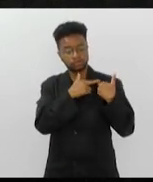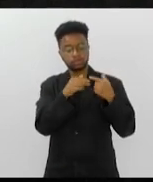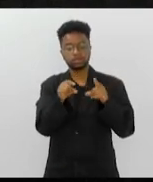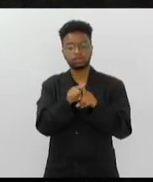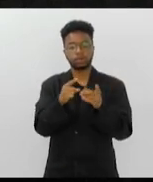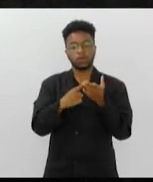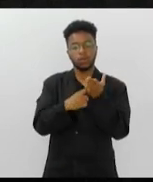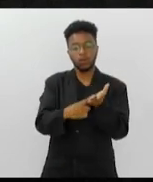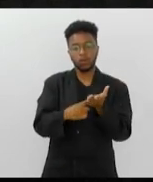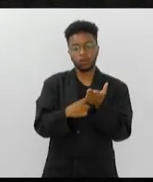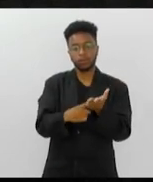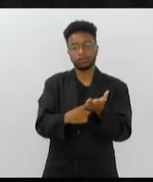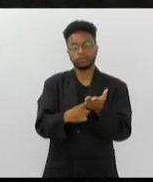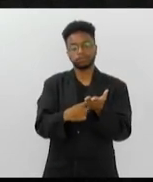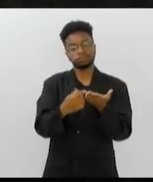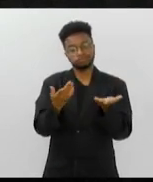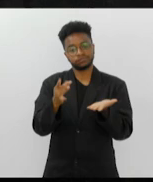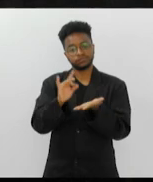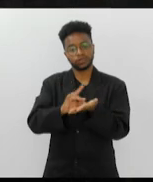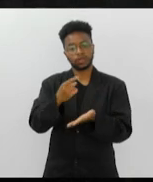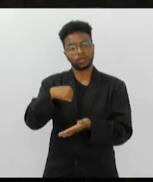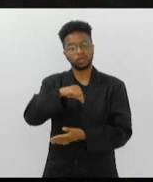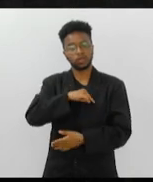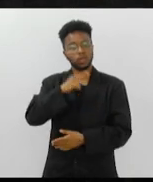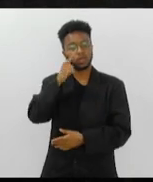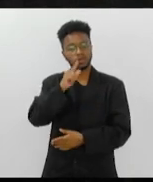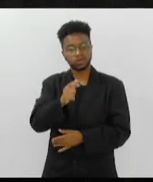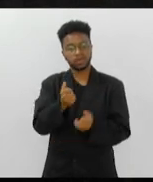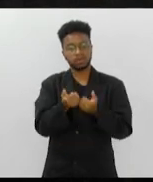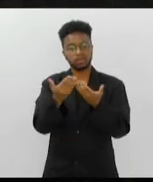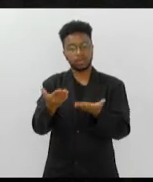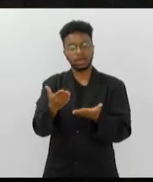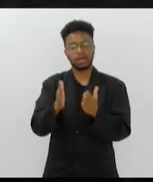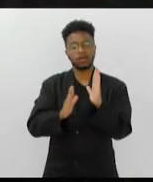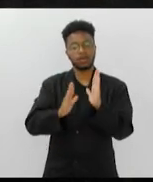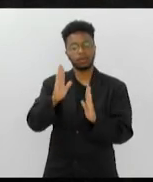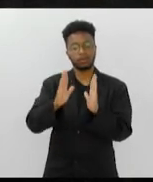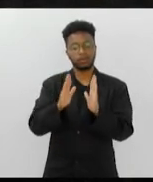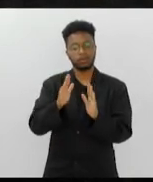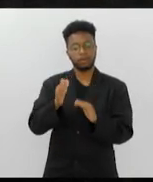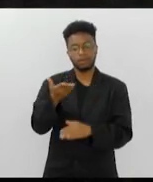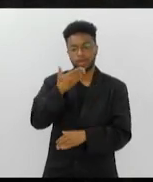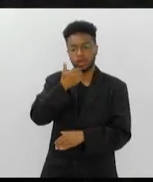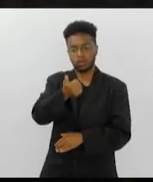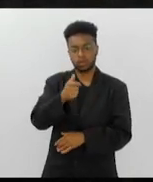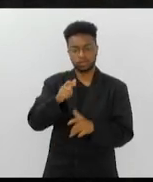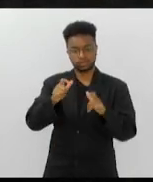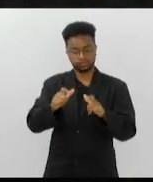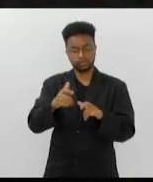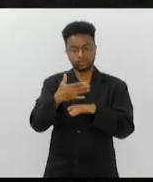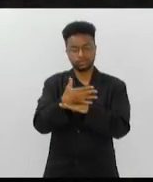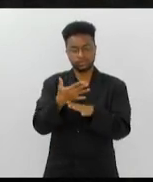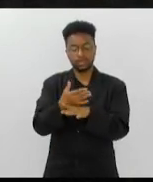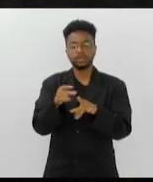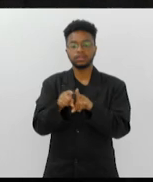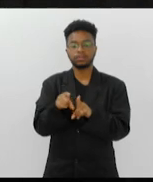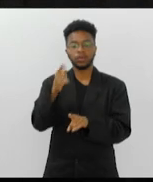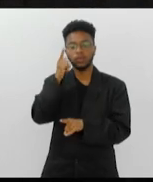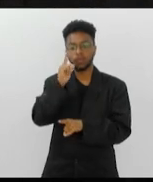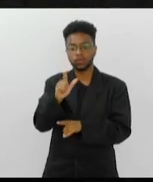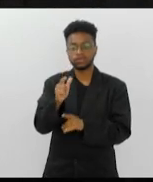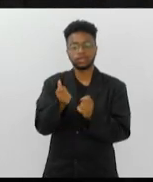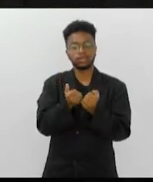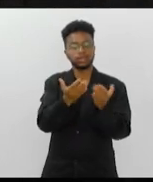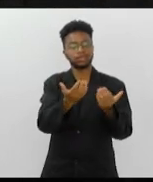muito comprometimento da gente, de fato, trazer dias melhores para Mangaratiba, para a gente, de fato, poder entregar tudo que nós